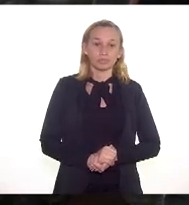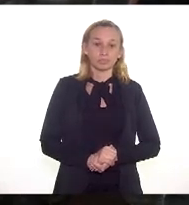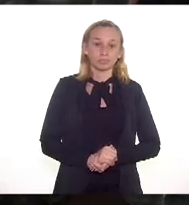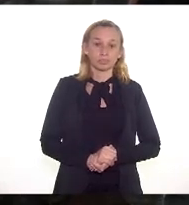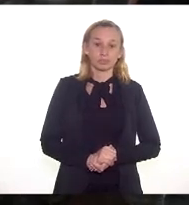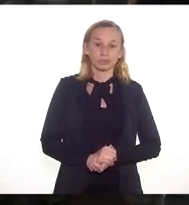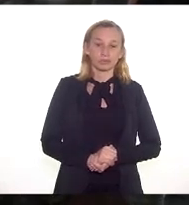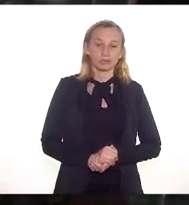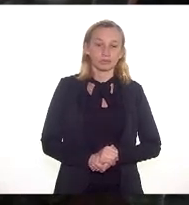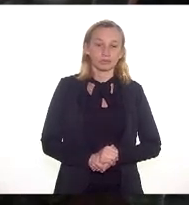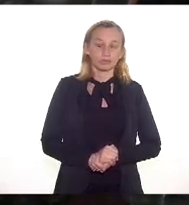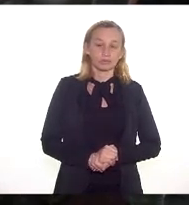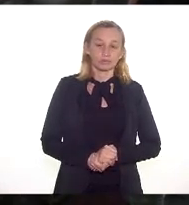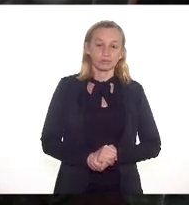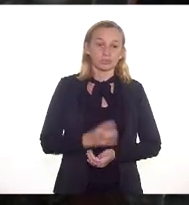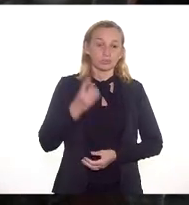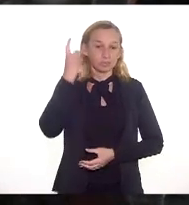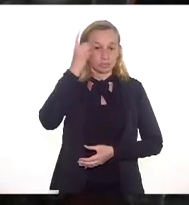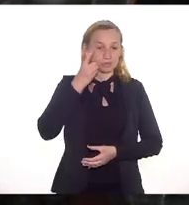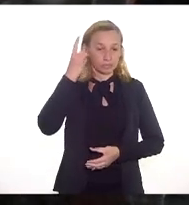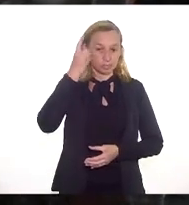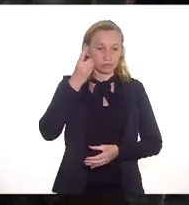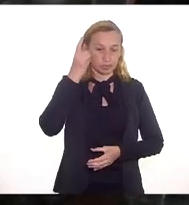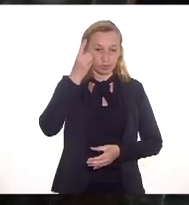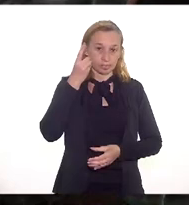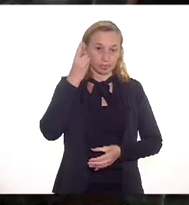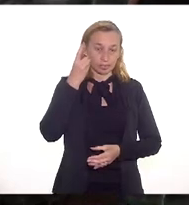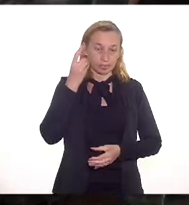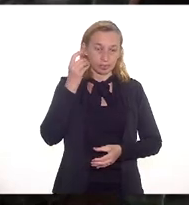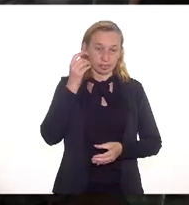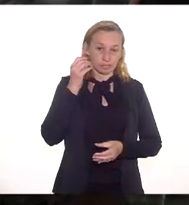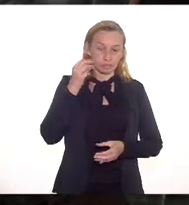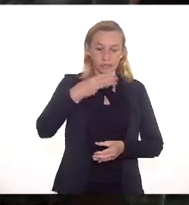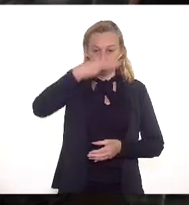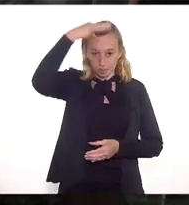O deputado Márcio Pacheco votou no grupo acompanhando o relator.